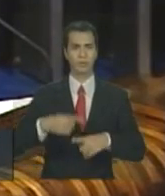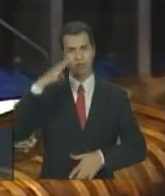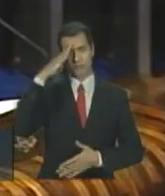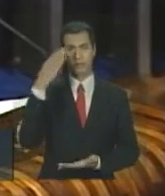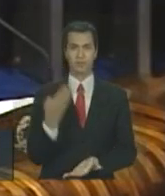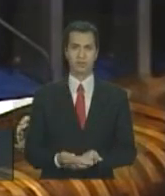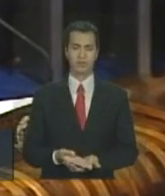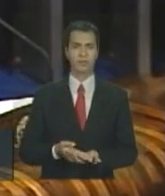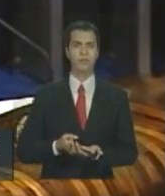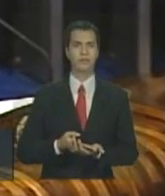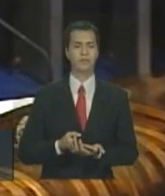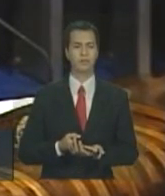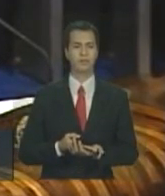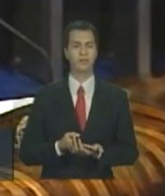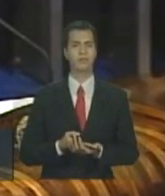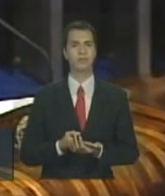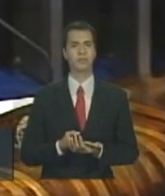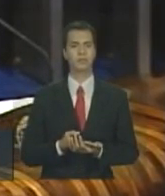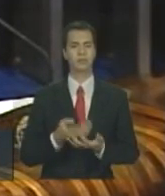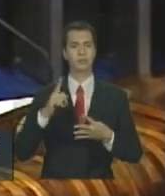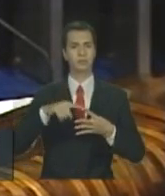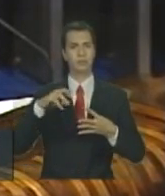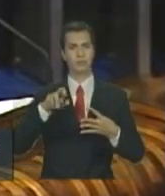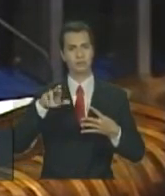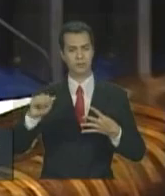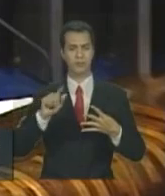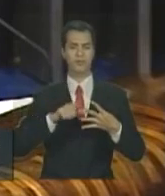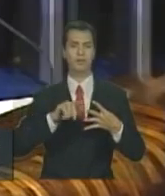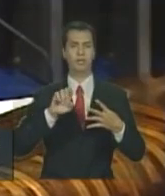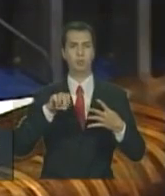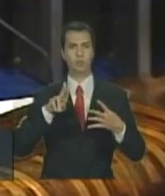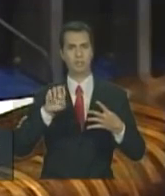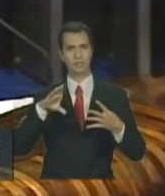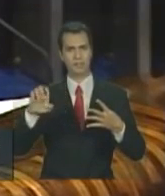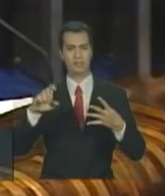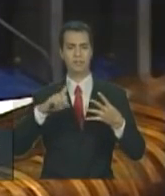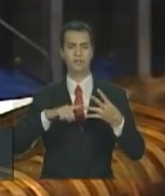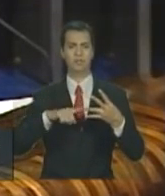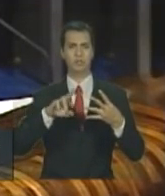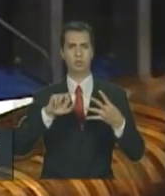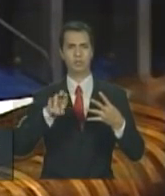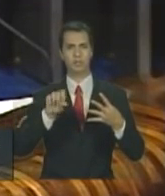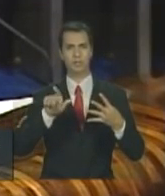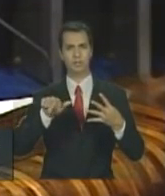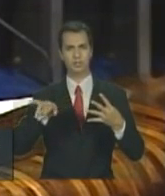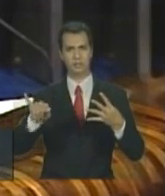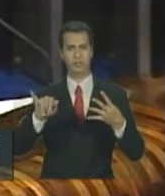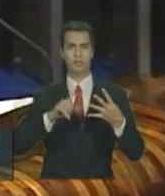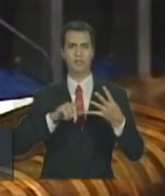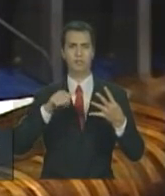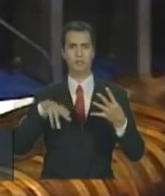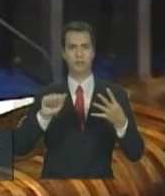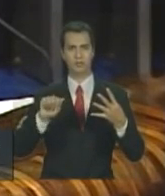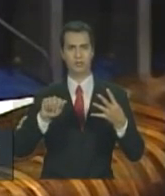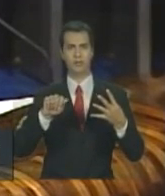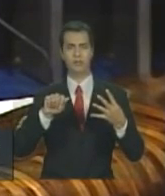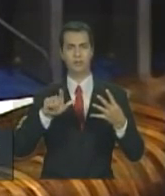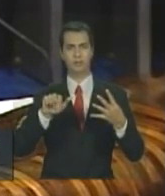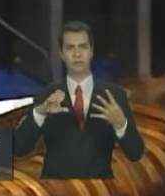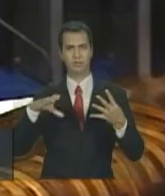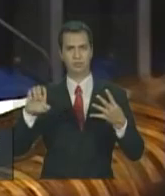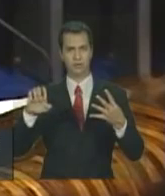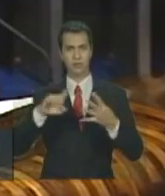extraordinários exemplos de Maria Prestes, eu repito, de Eunice Miquiles, de Rosalys Calabrim e Annalise Alcântara da